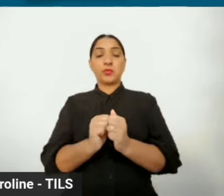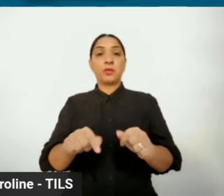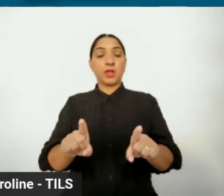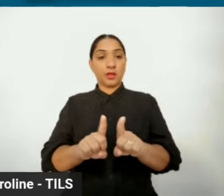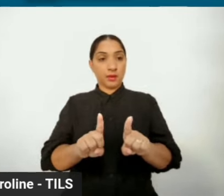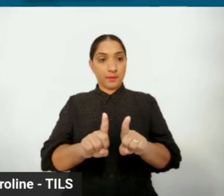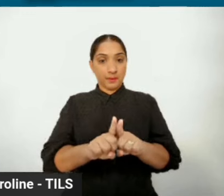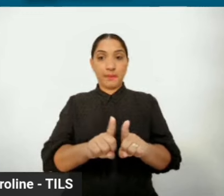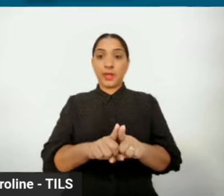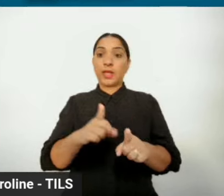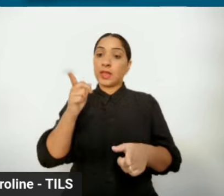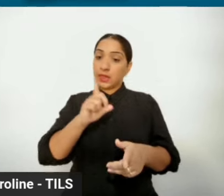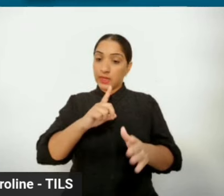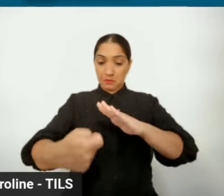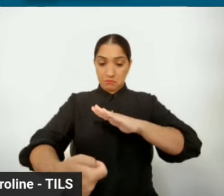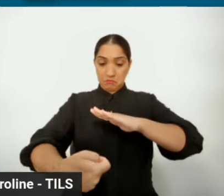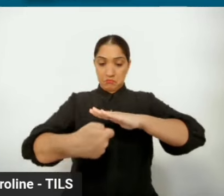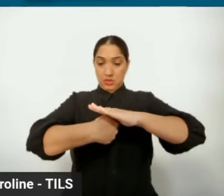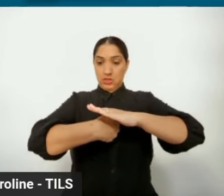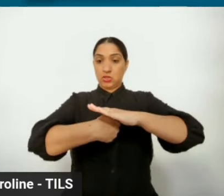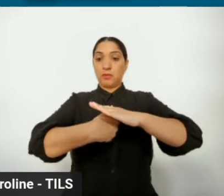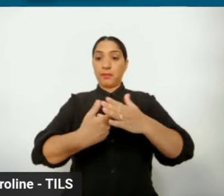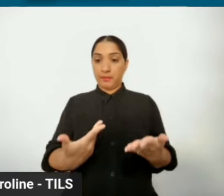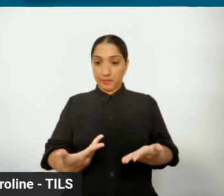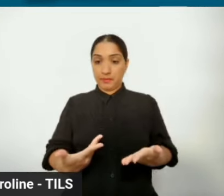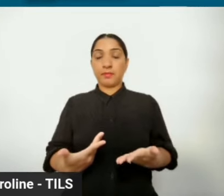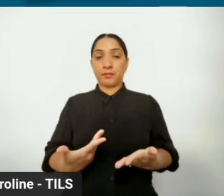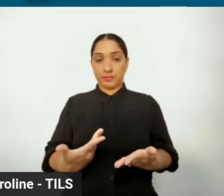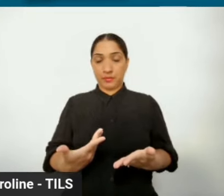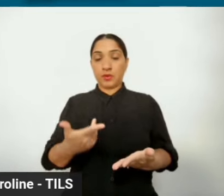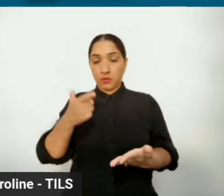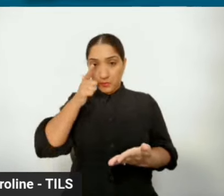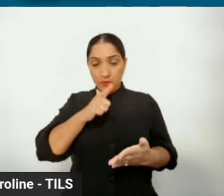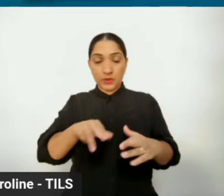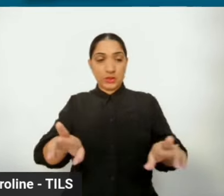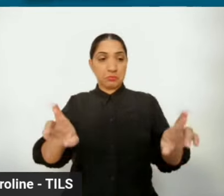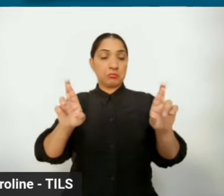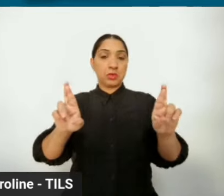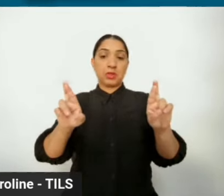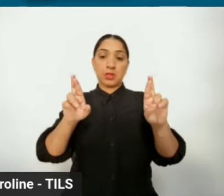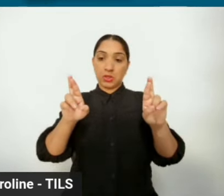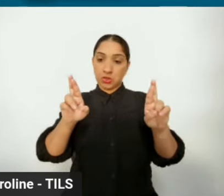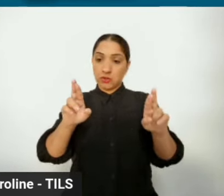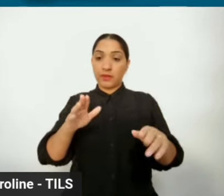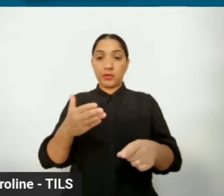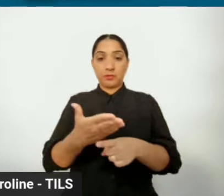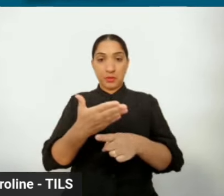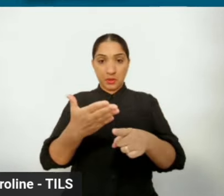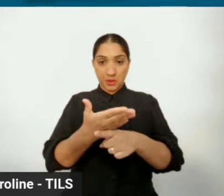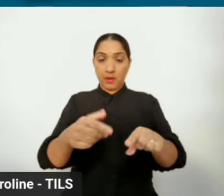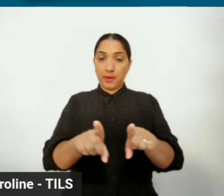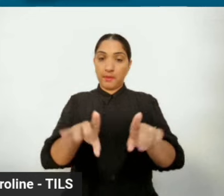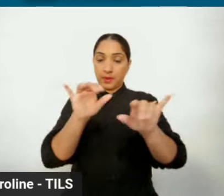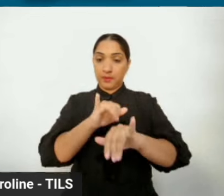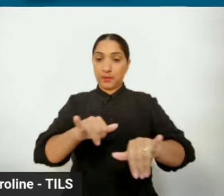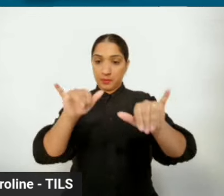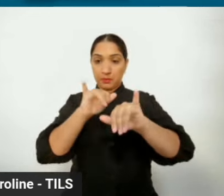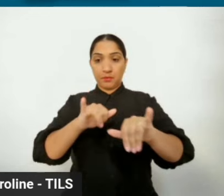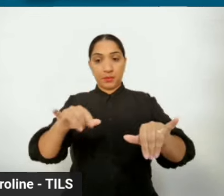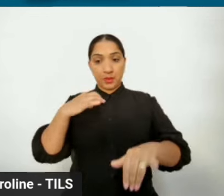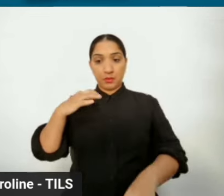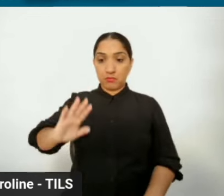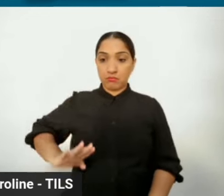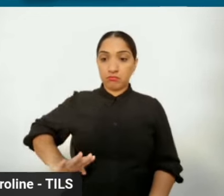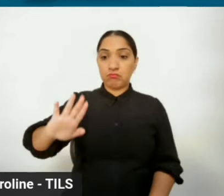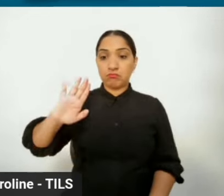receberem recursos para tanto, na expectativa, enfim, de se elegerem, né, de terem